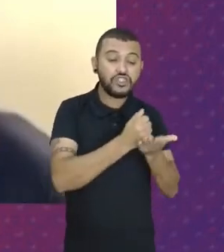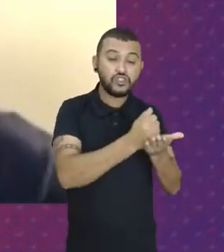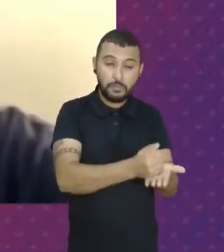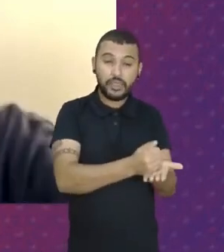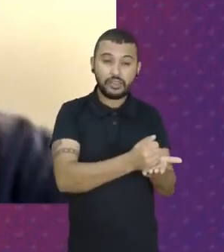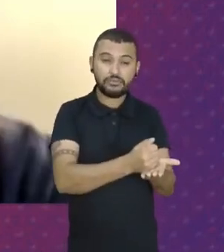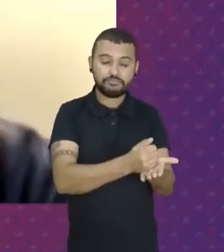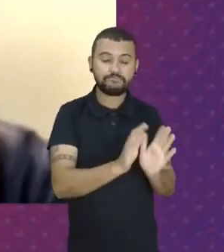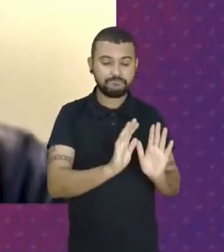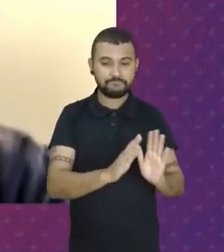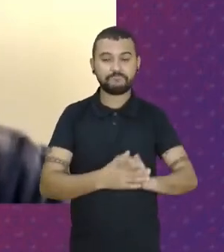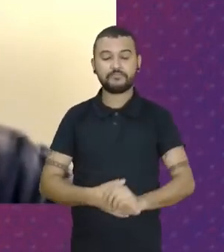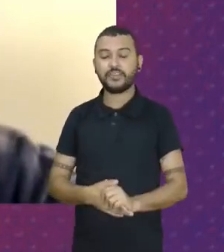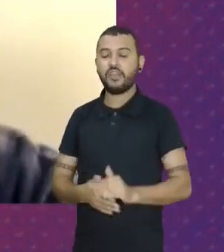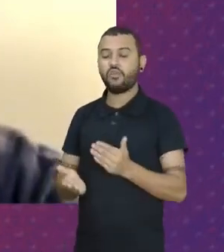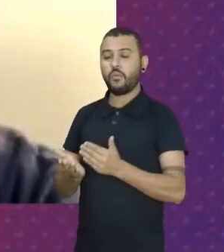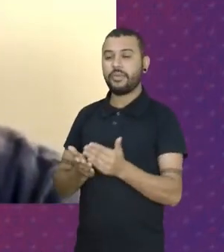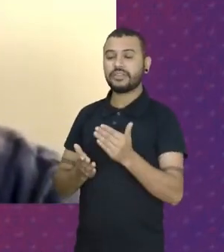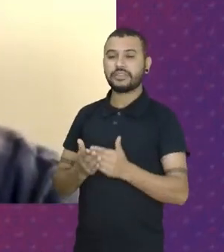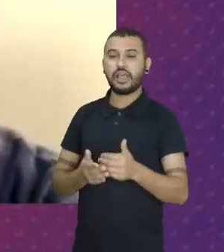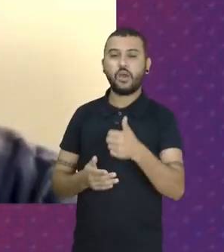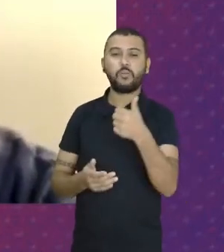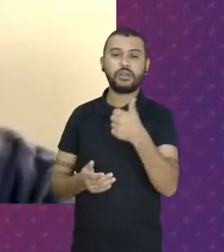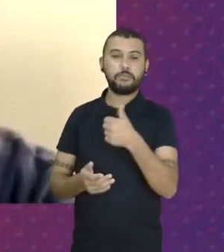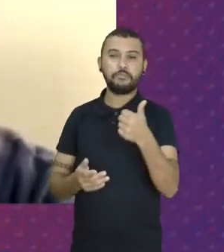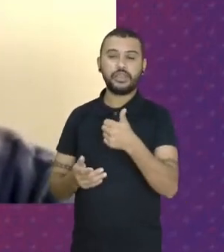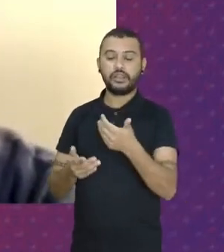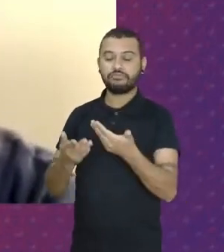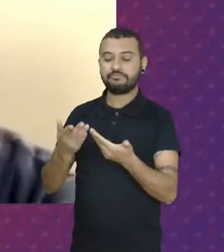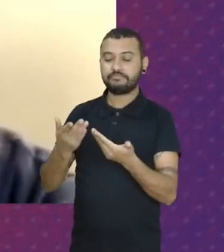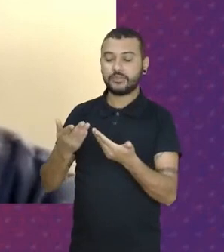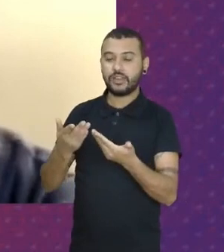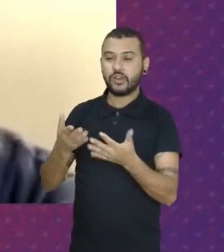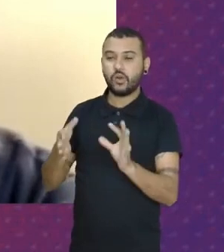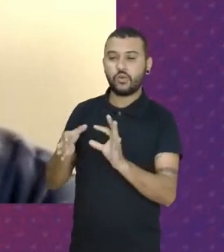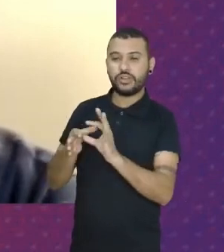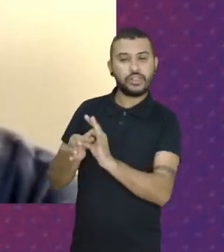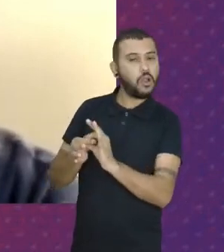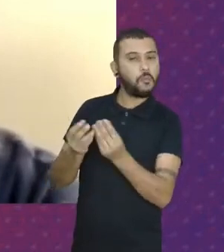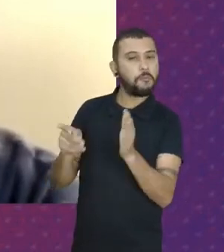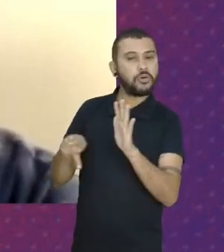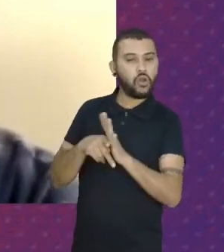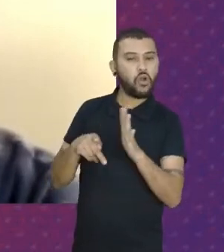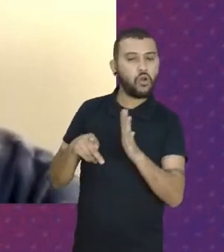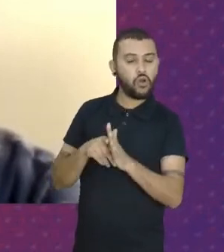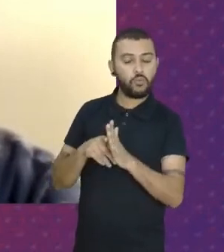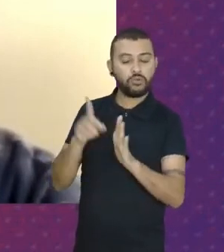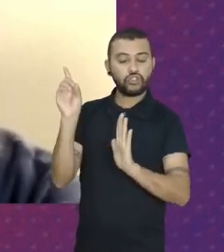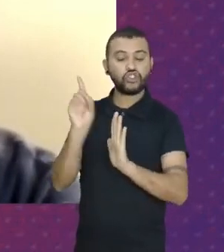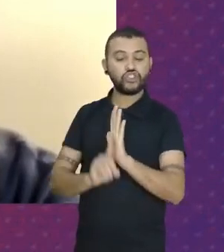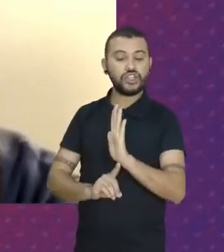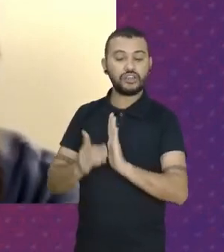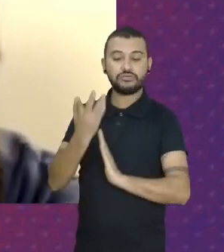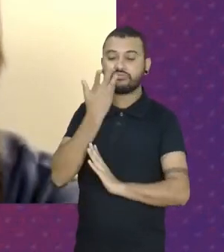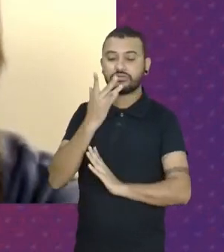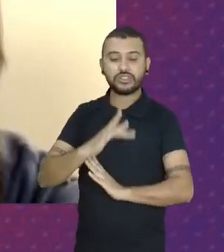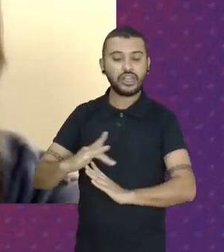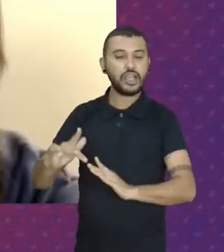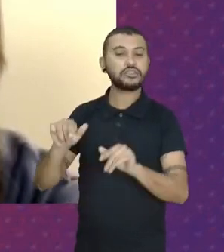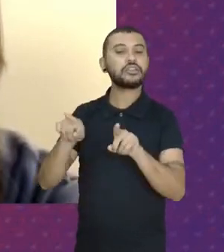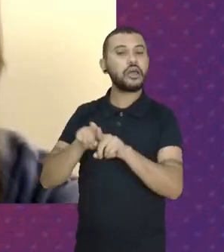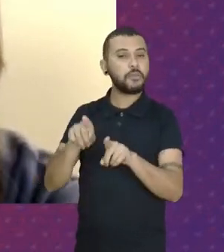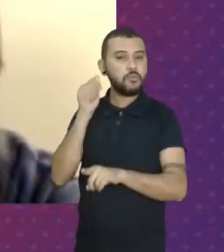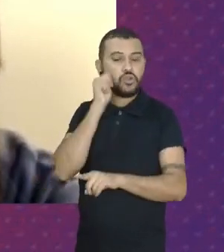Para começar essa parte do vínculo entre a política de creches como um direito das crianças e um direito das